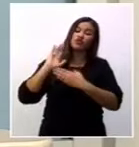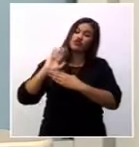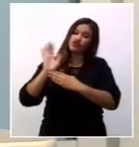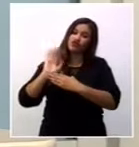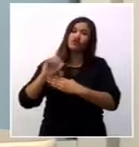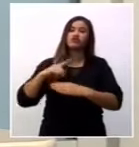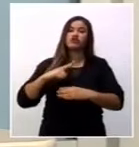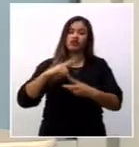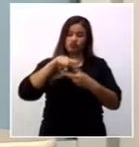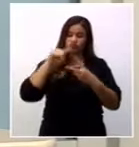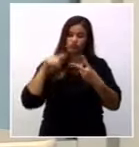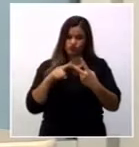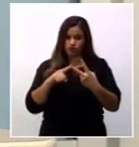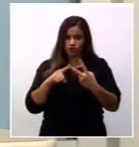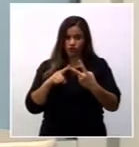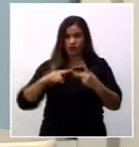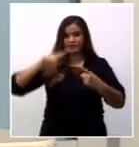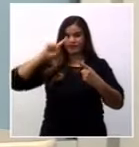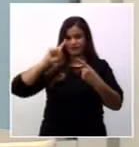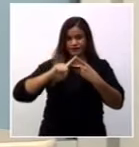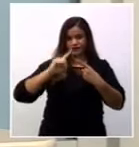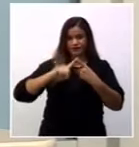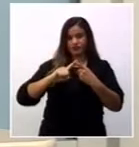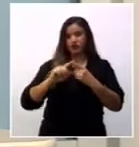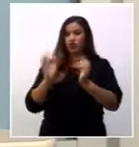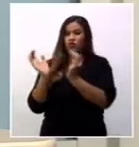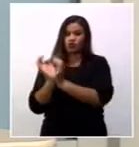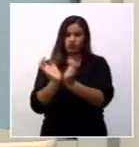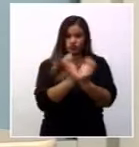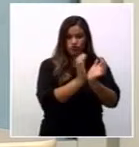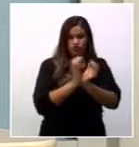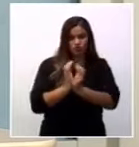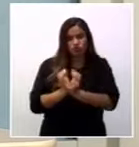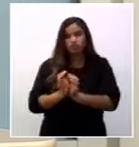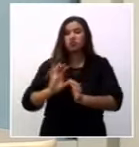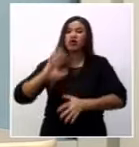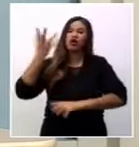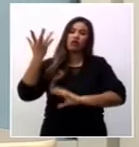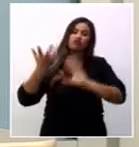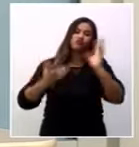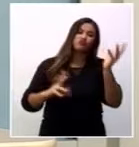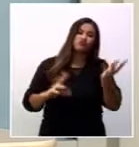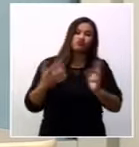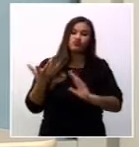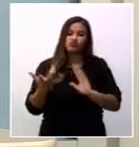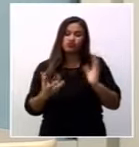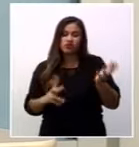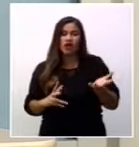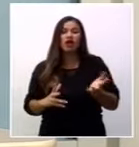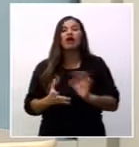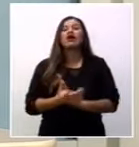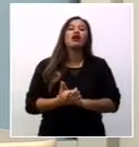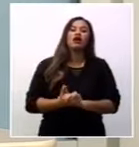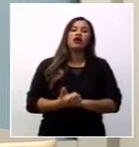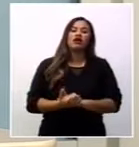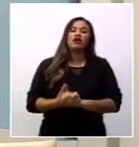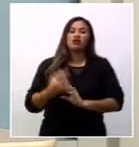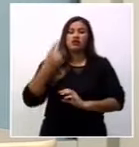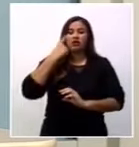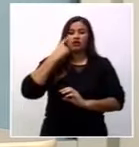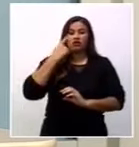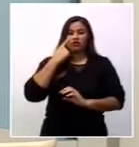onde retrata diferentes comunidades, situações, né, com a ocorrência de desastres. A gente